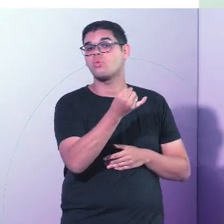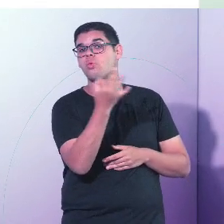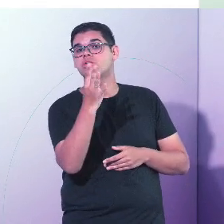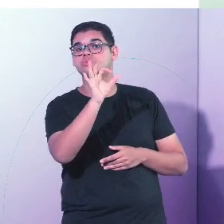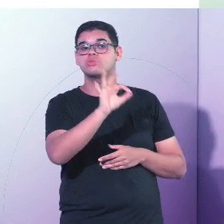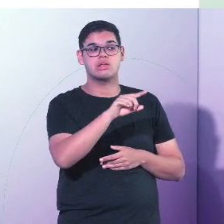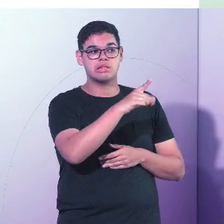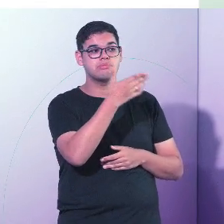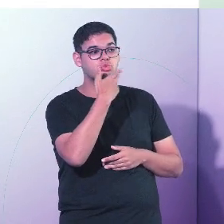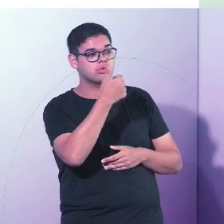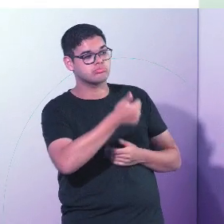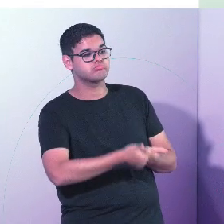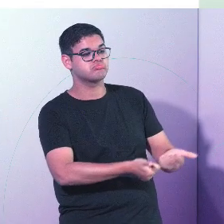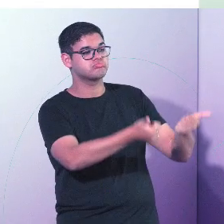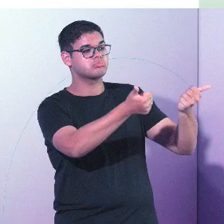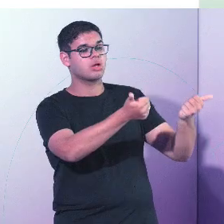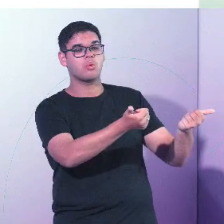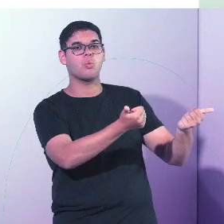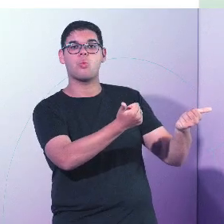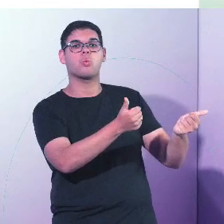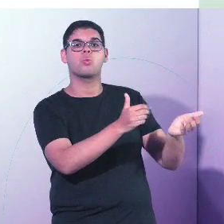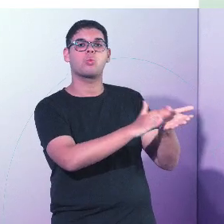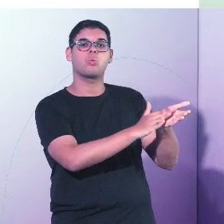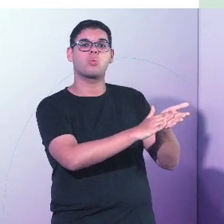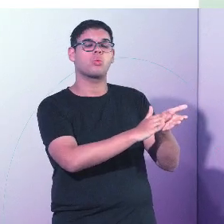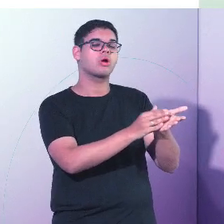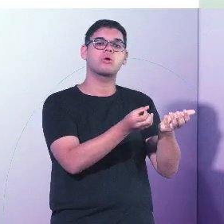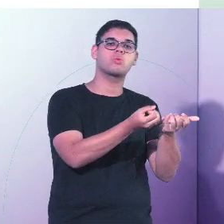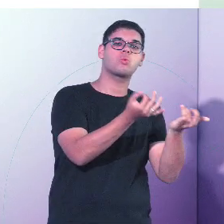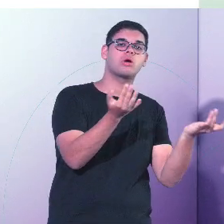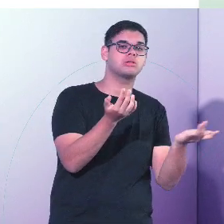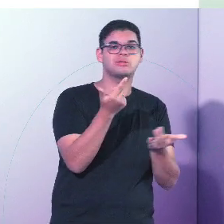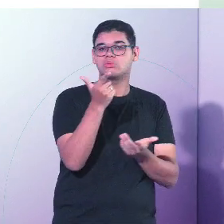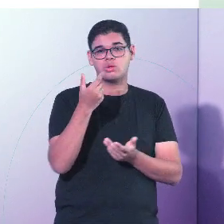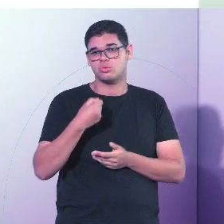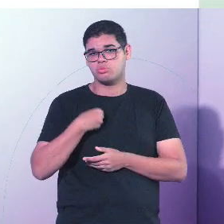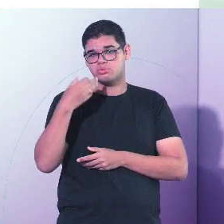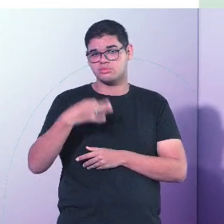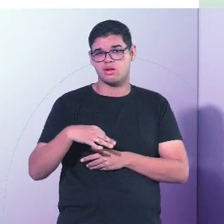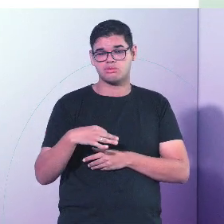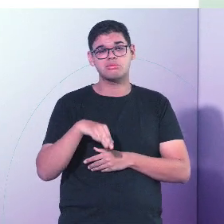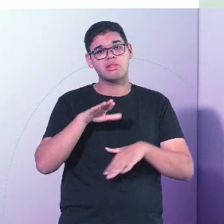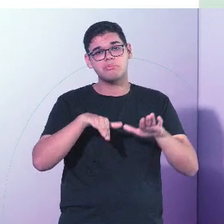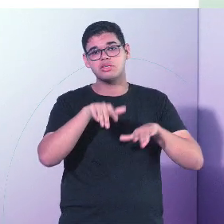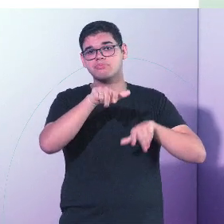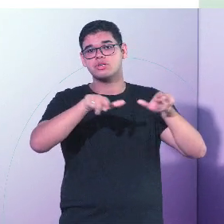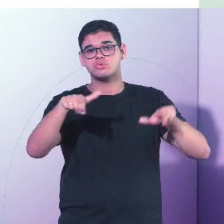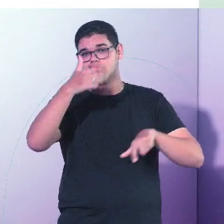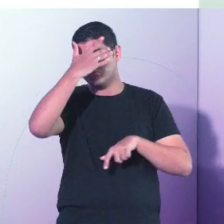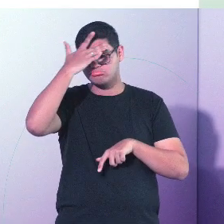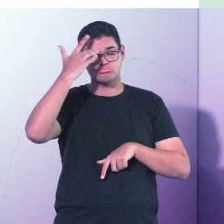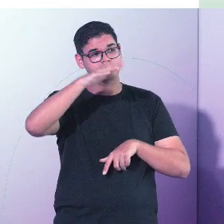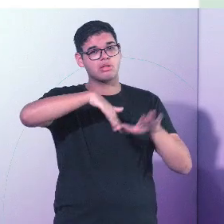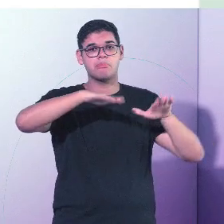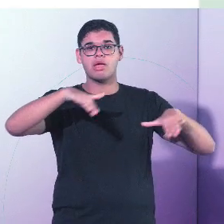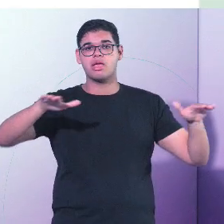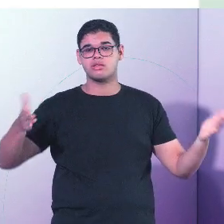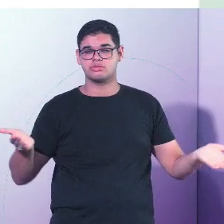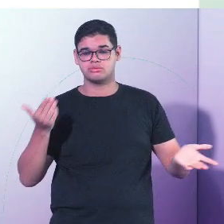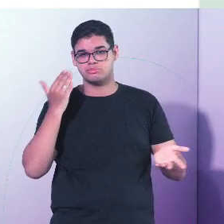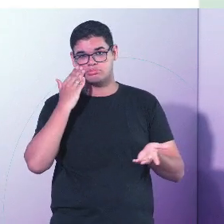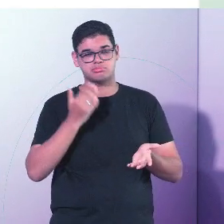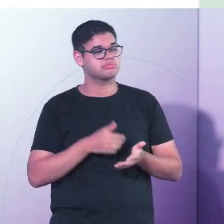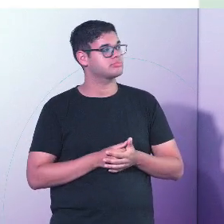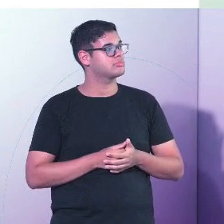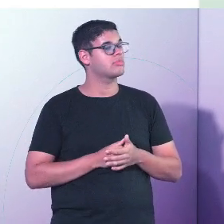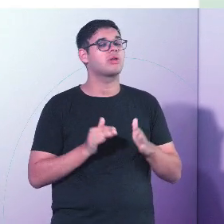não tem um número que defina claramente para cada tecnologia qual é o valor numérico que isso tem que ter